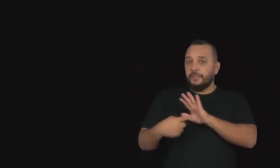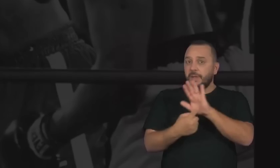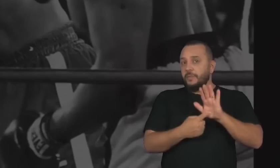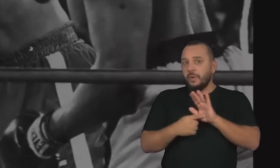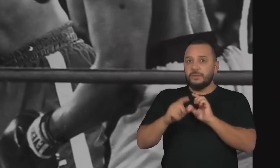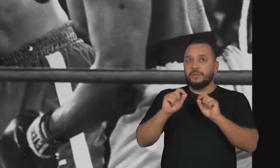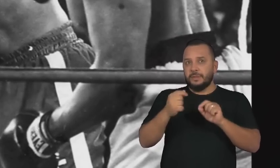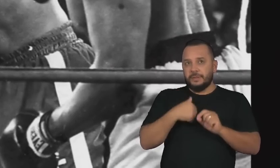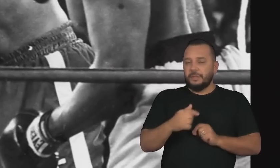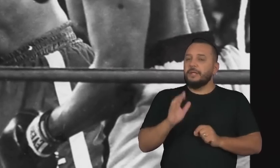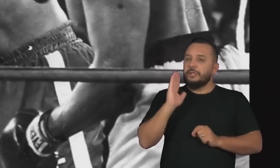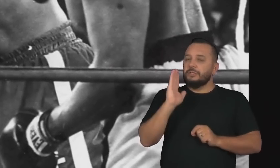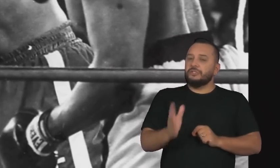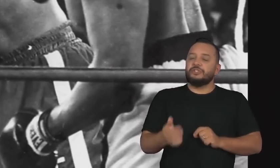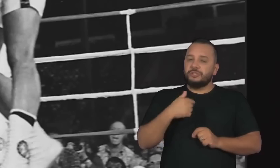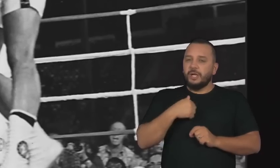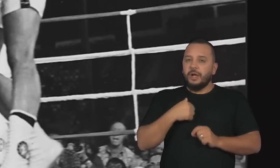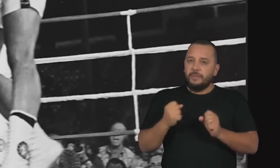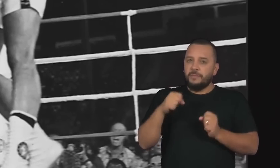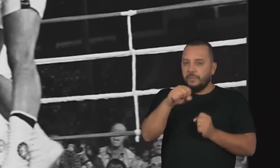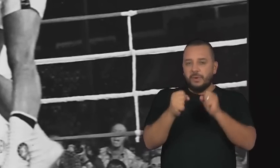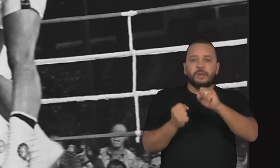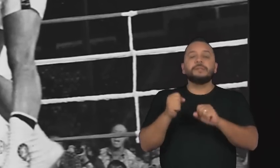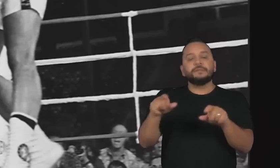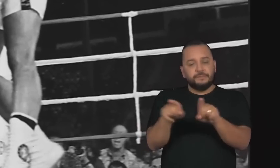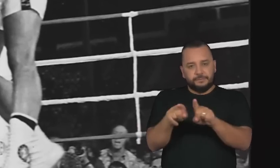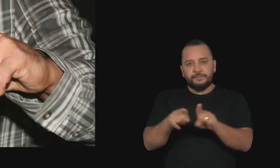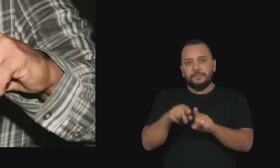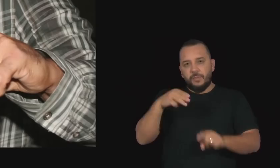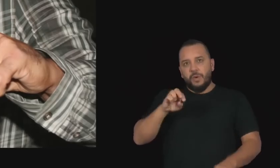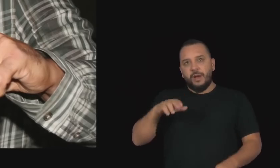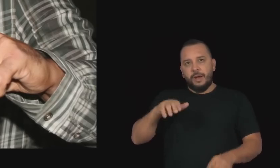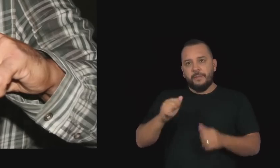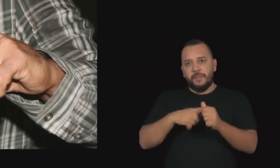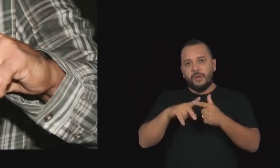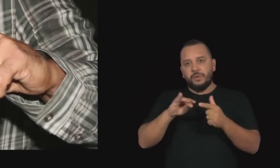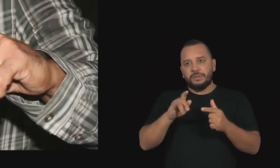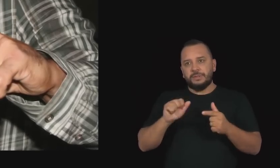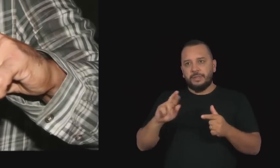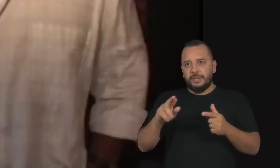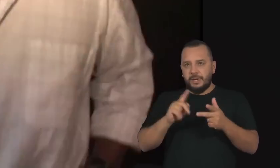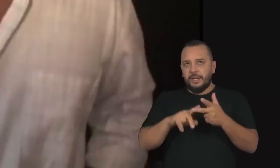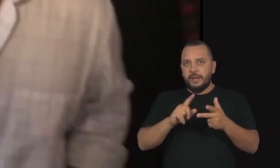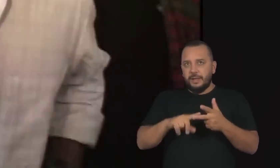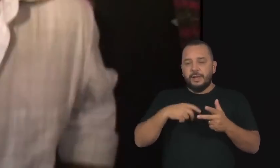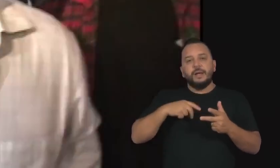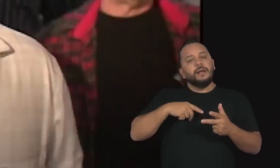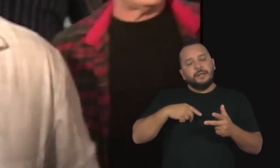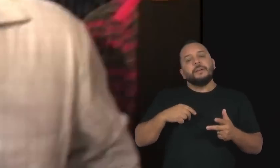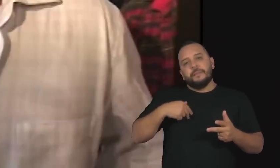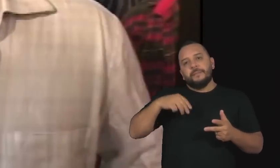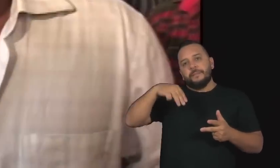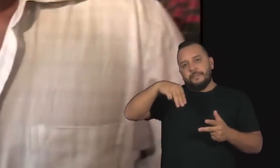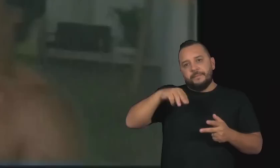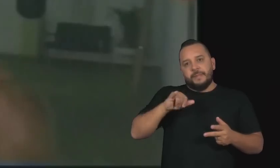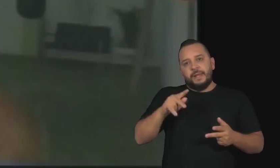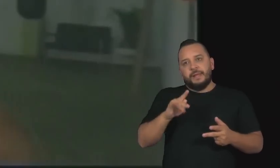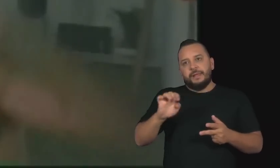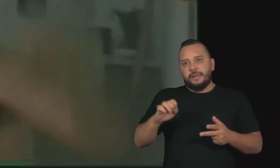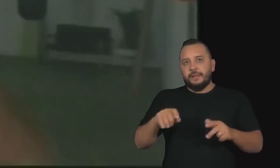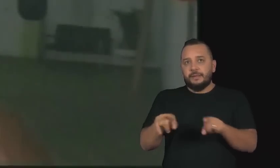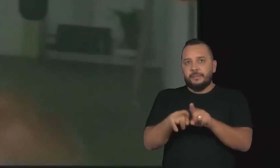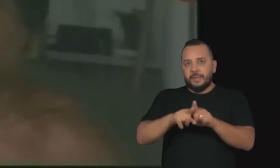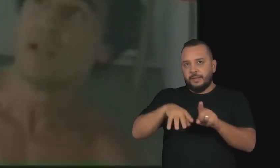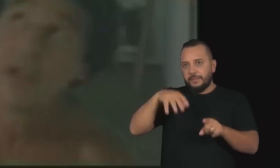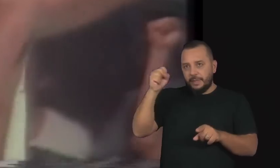programações. Profissionais do esporte como Muhammad Ali, Oscar de la Hoya ou Mike Tyson e campeões brasileiros